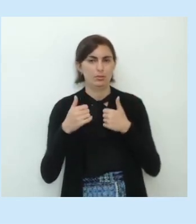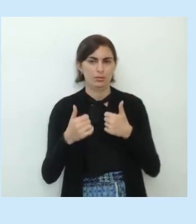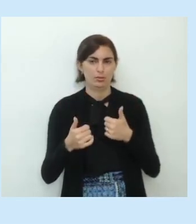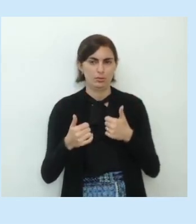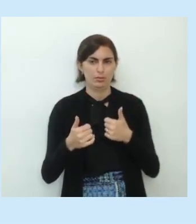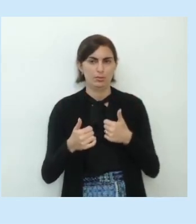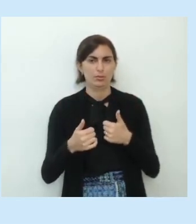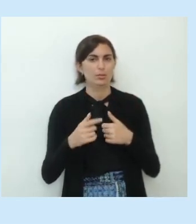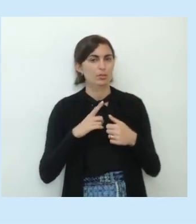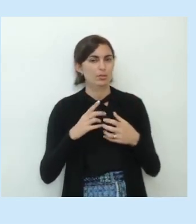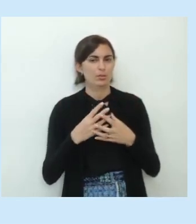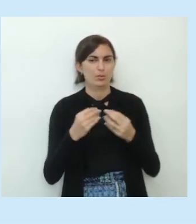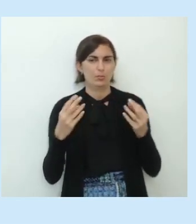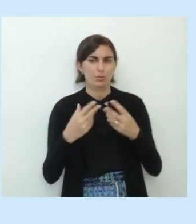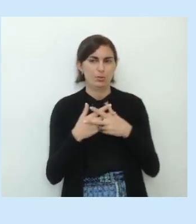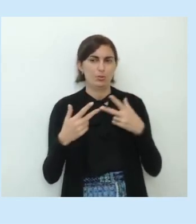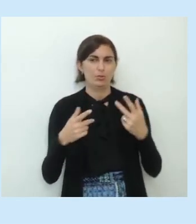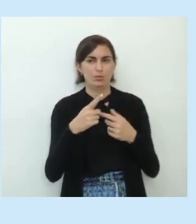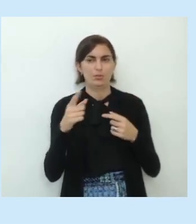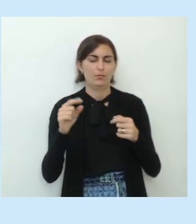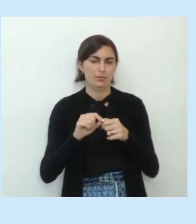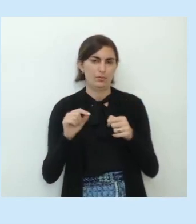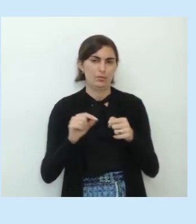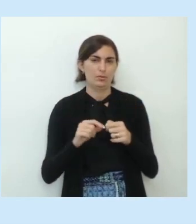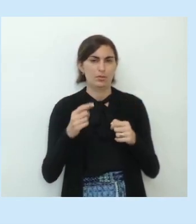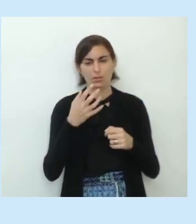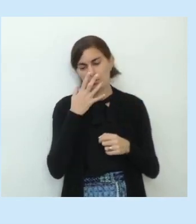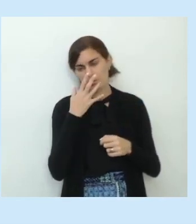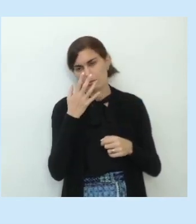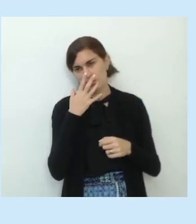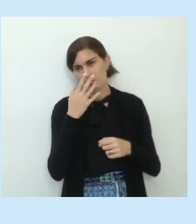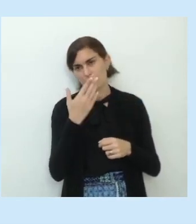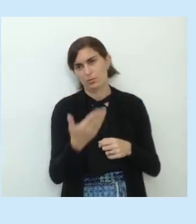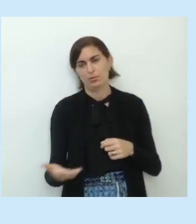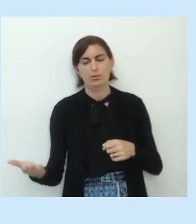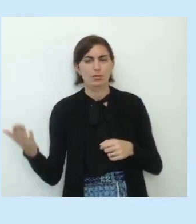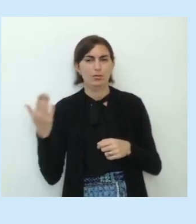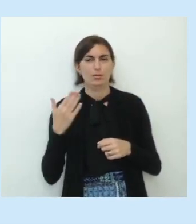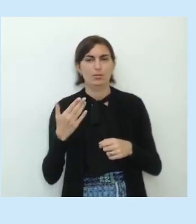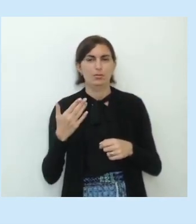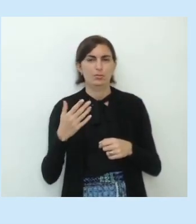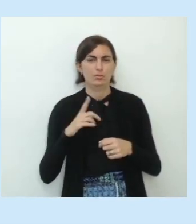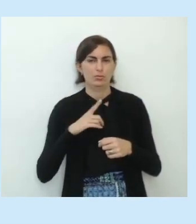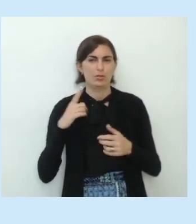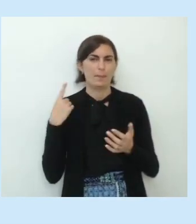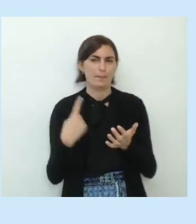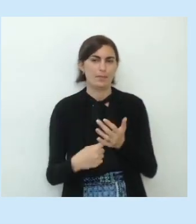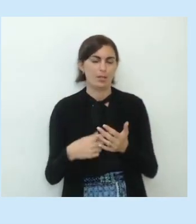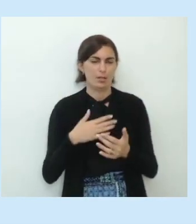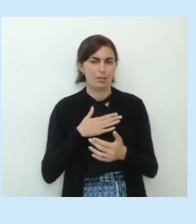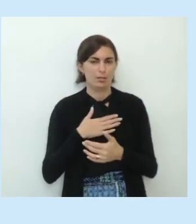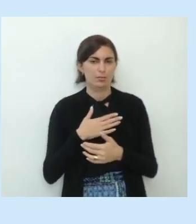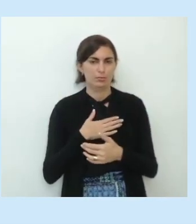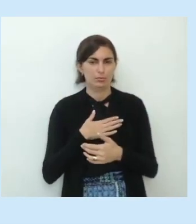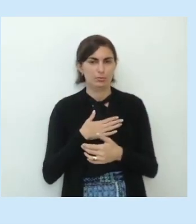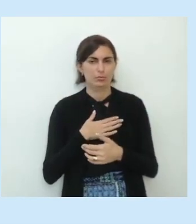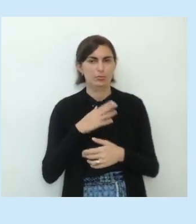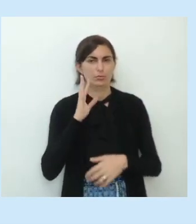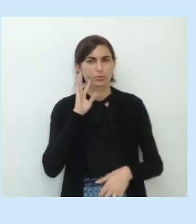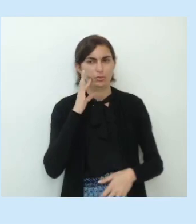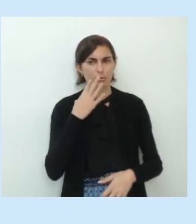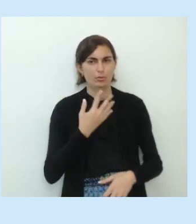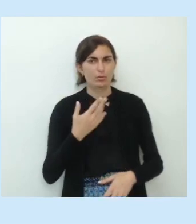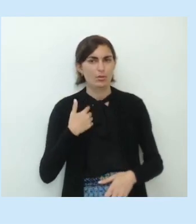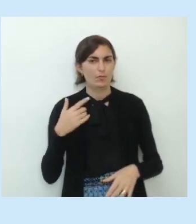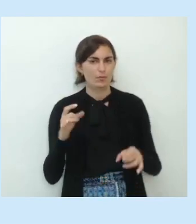bom. Olha, tem um monte de coisa para vocês fazerem aí. Vocês vão observar agora essa questão e já marcar para mim, tá bom? A resolução aí.